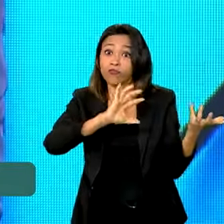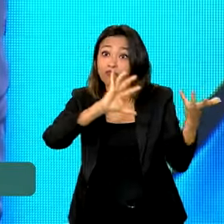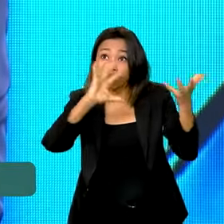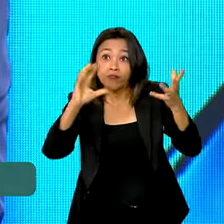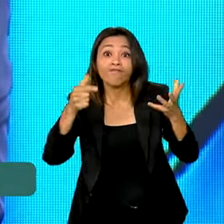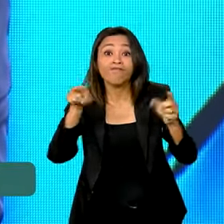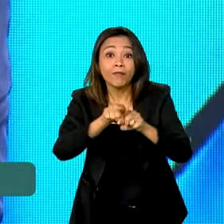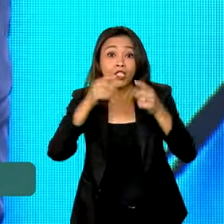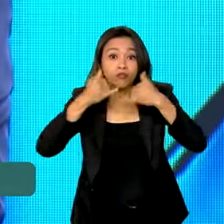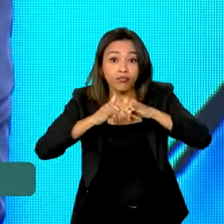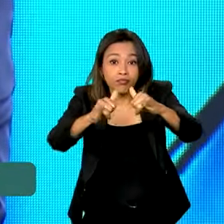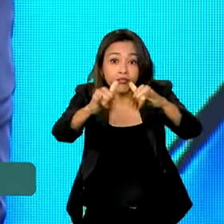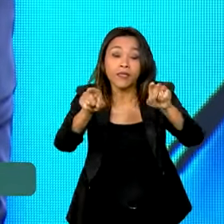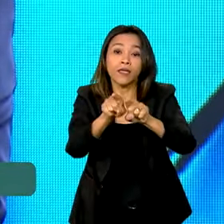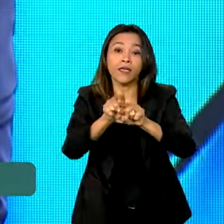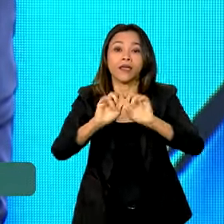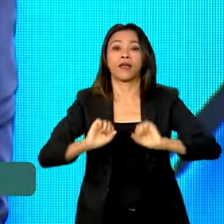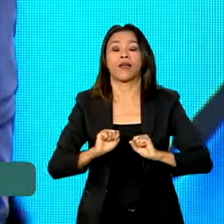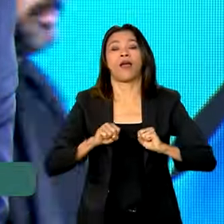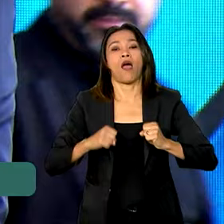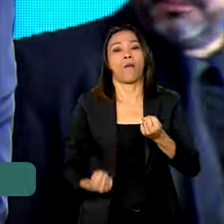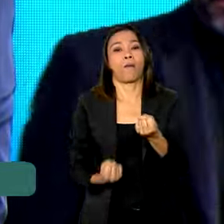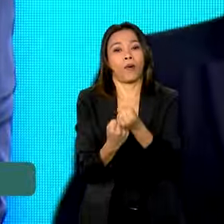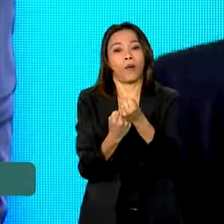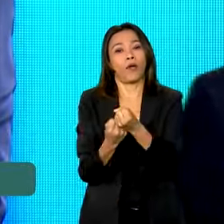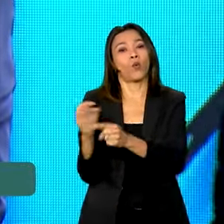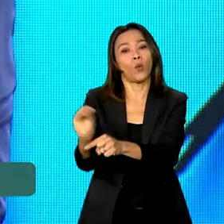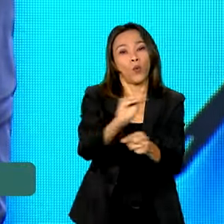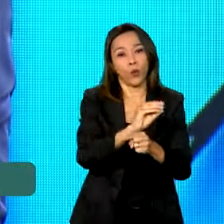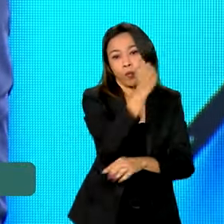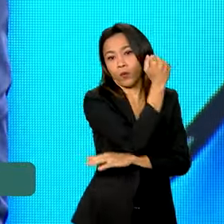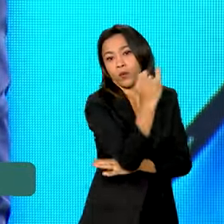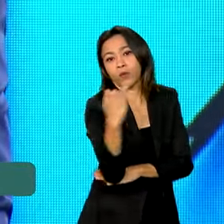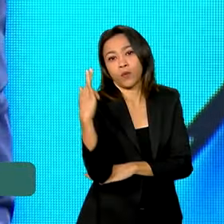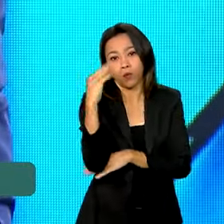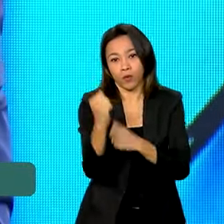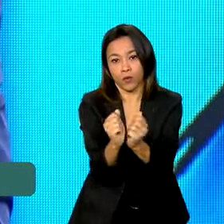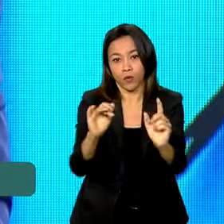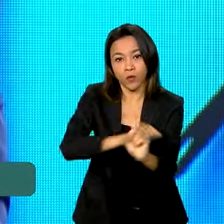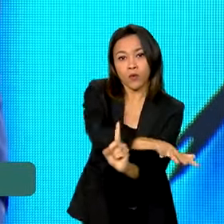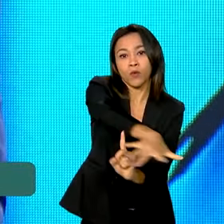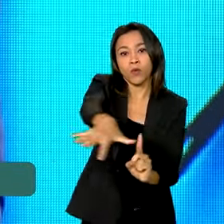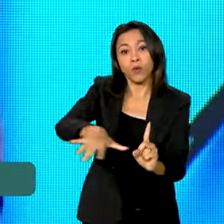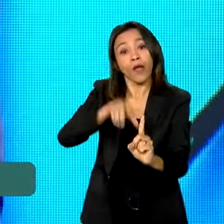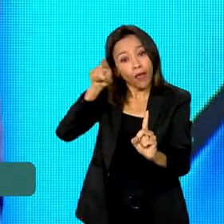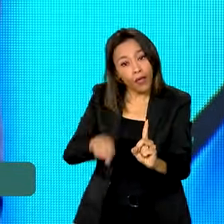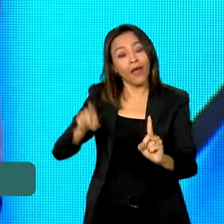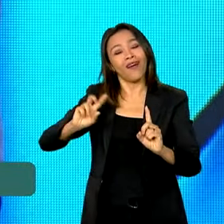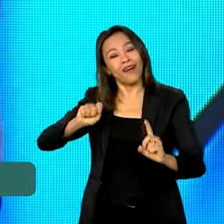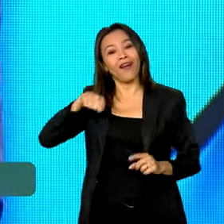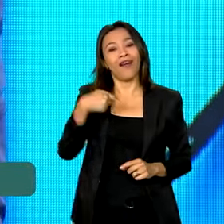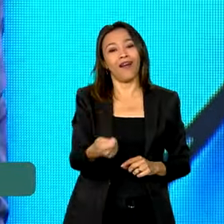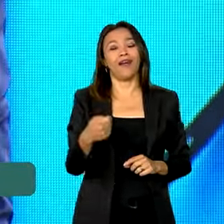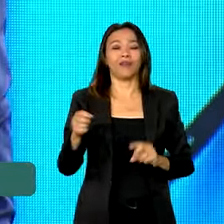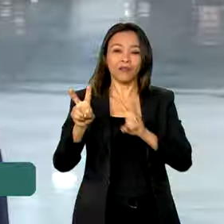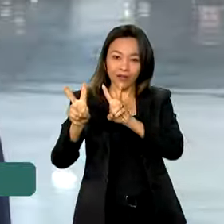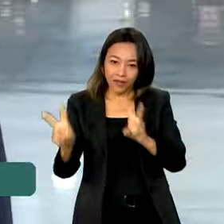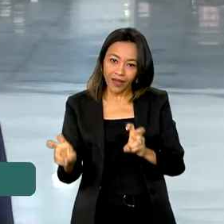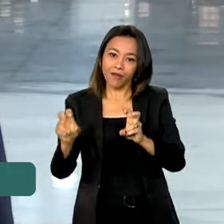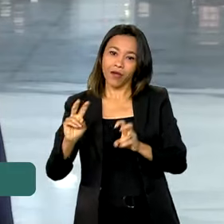ambiente. São, em conjunto, aquilo que tenho chamado de pauta verde do